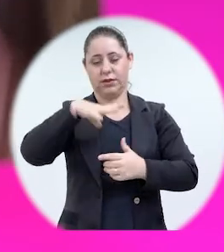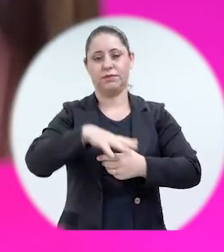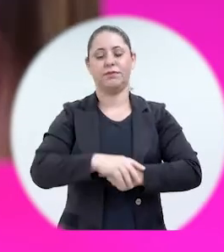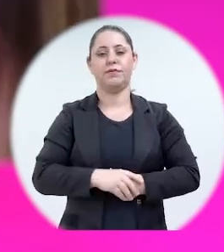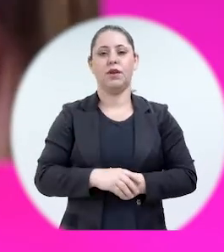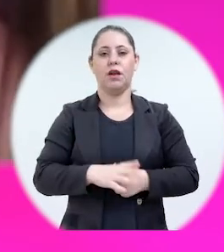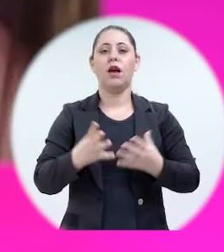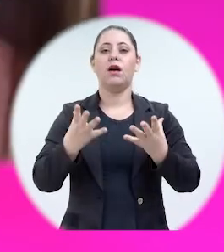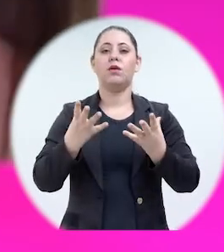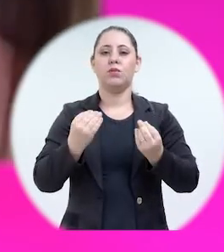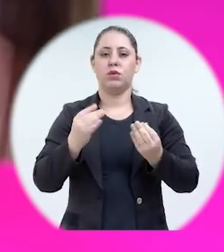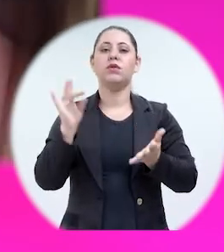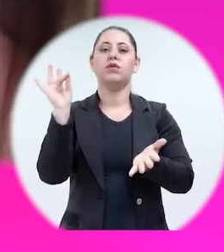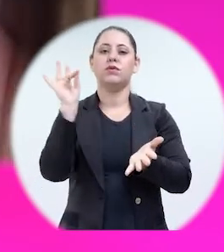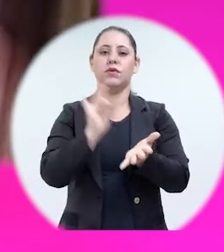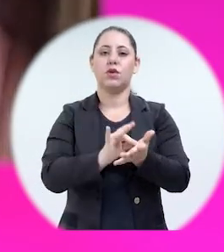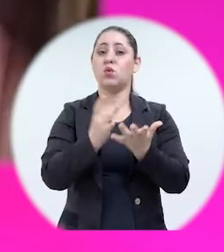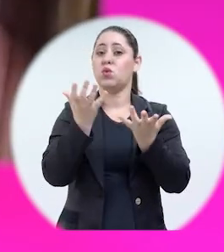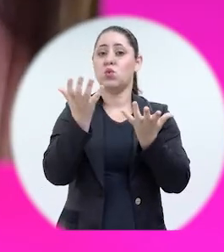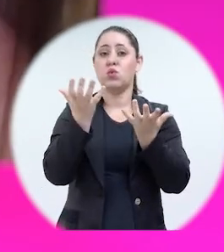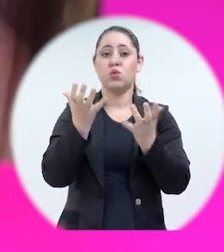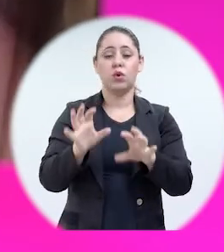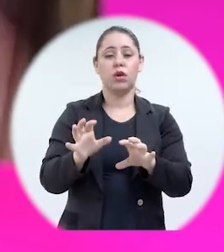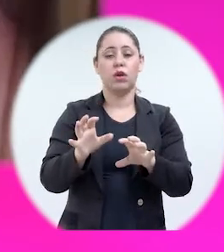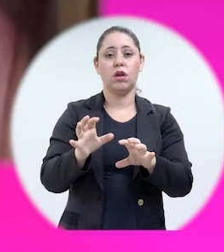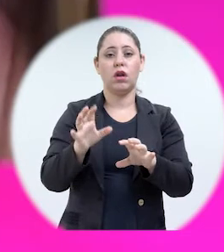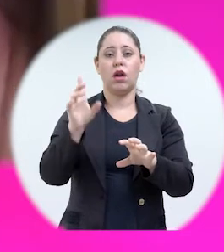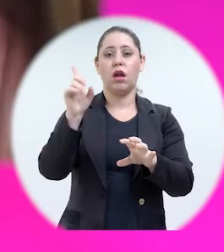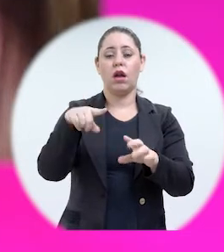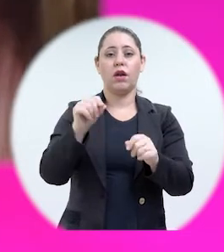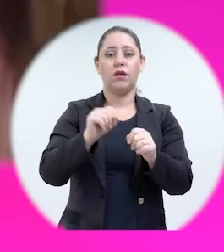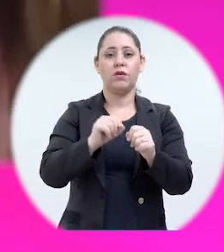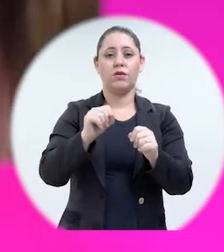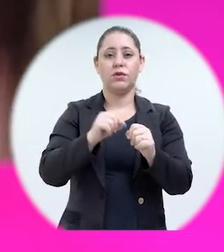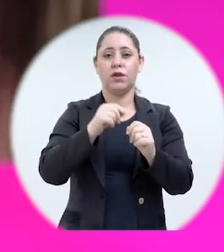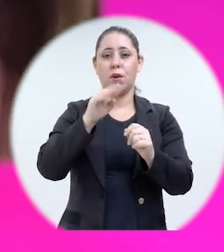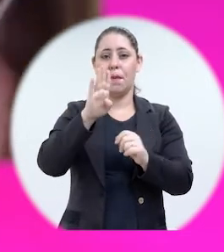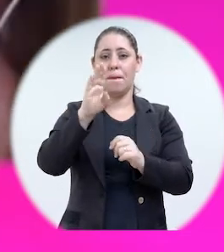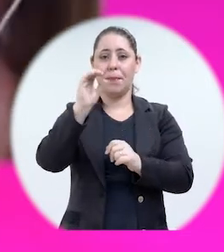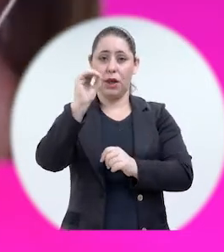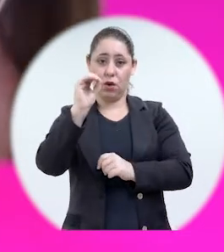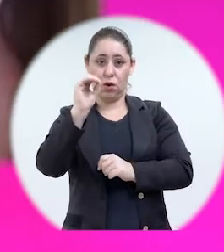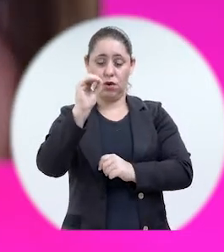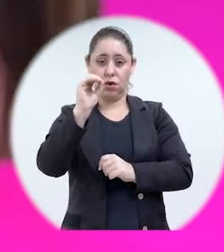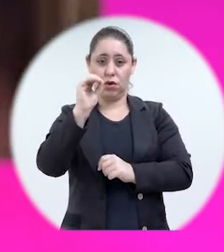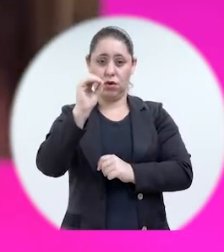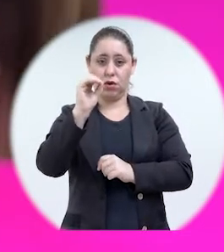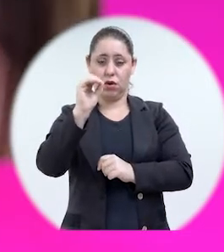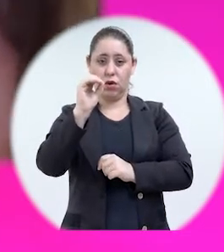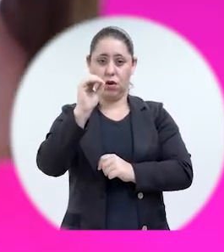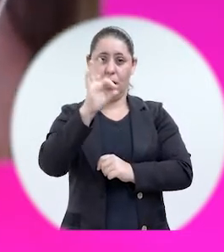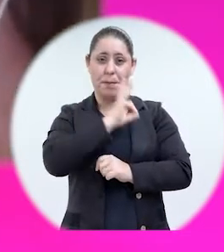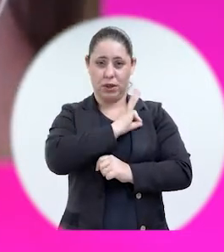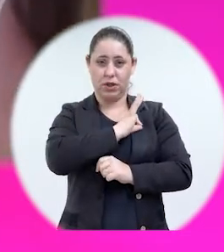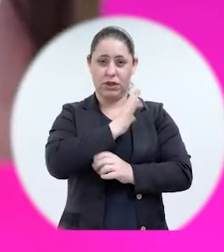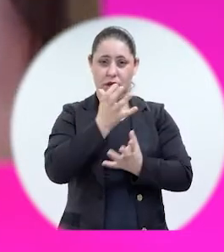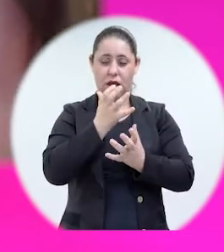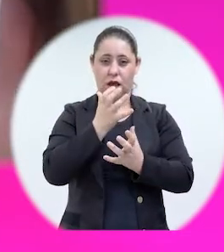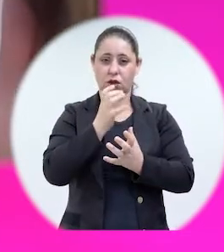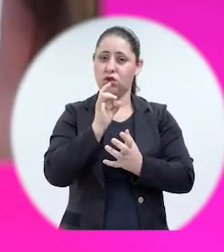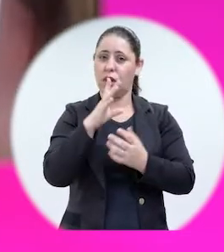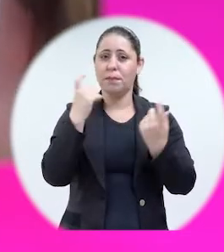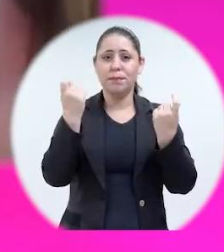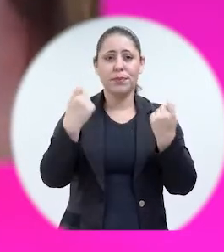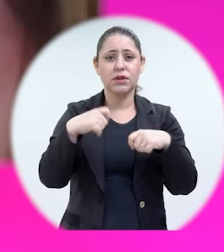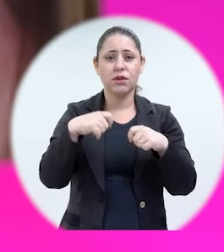da violência. Muitas, realmente, elas não querem fazer o boletim de ocorrência, envolver polícia.